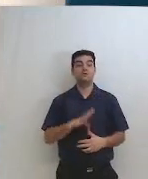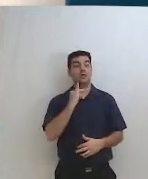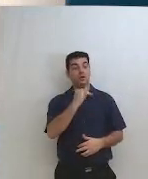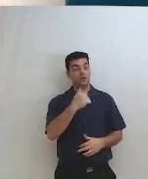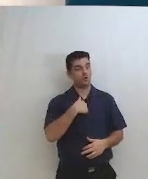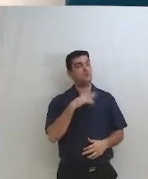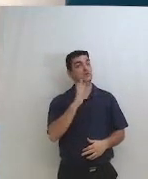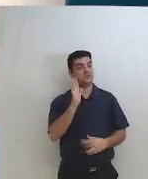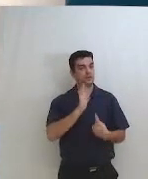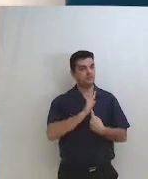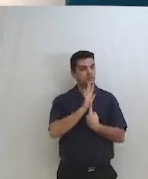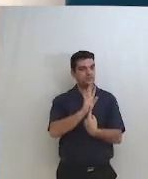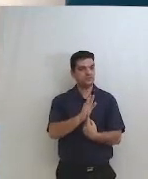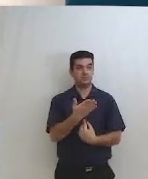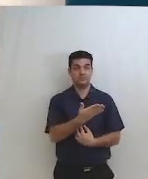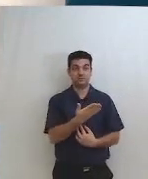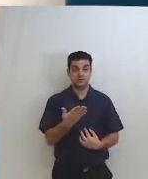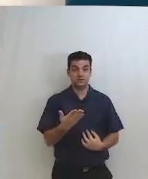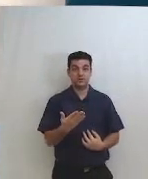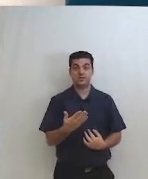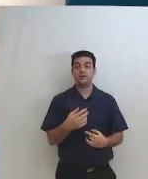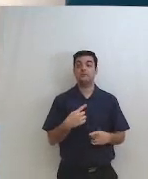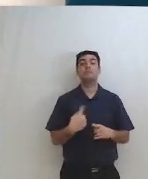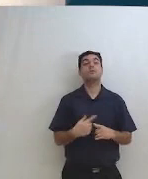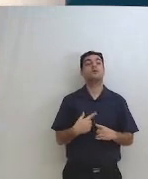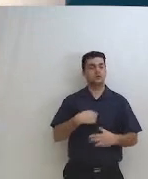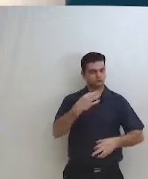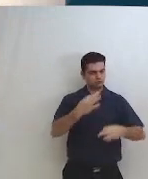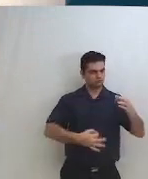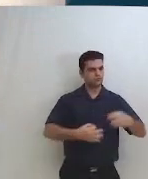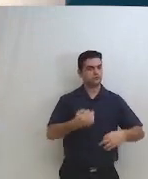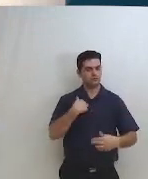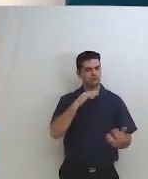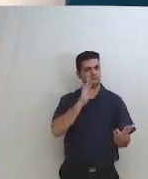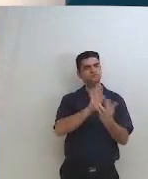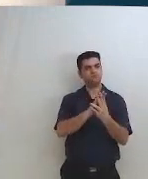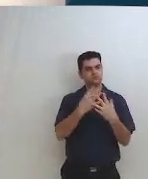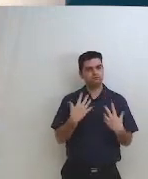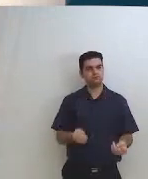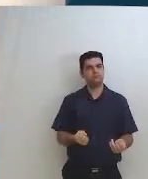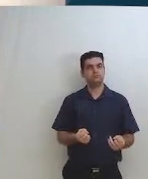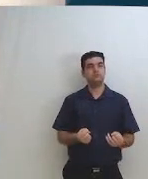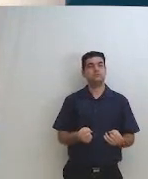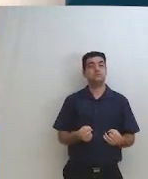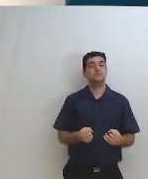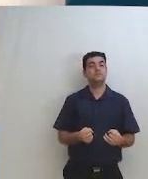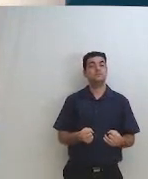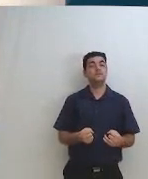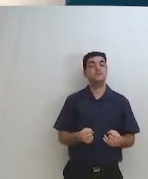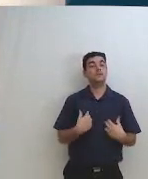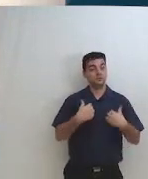apresentando, estou aqui perante a justiça, porque eu confio na justiça, e eu quero responder o